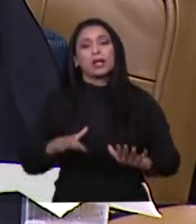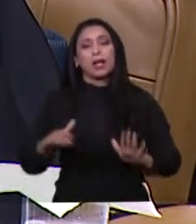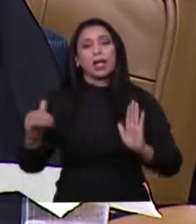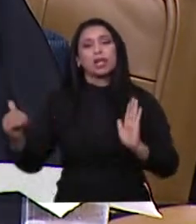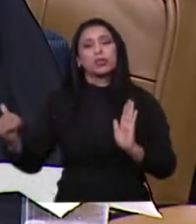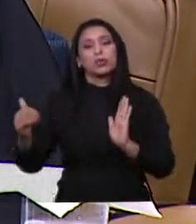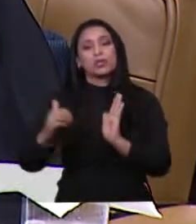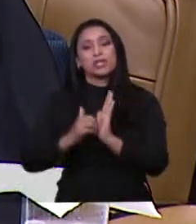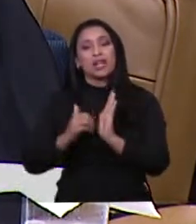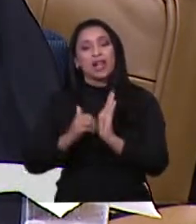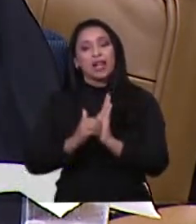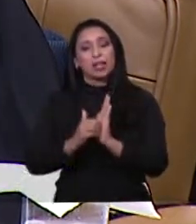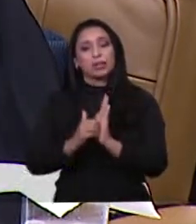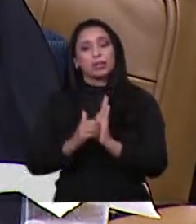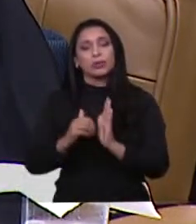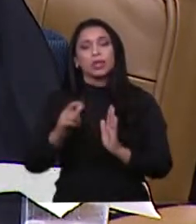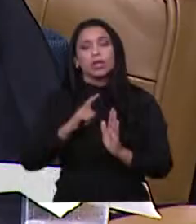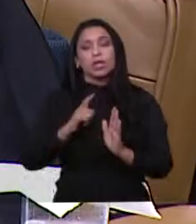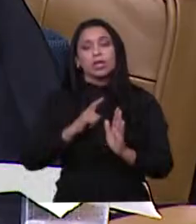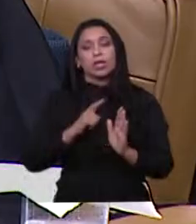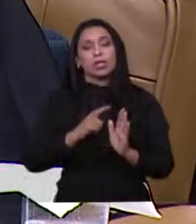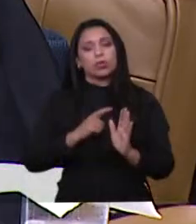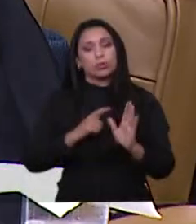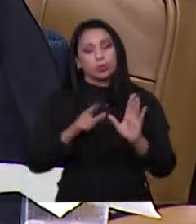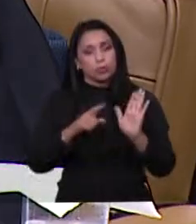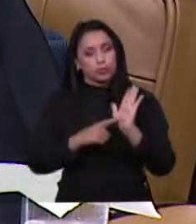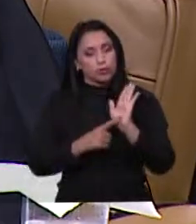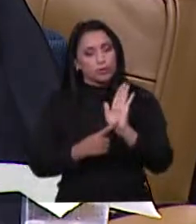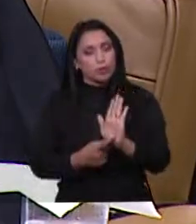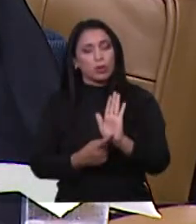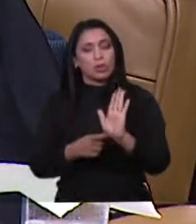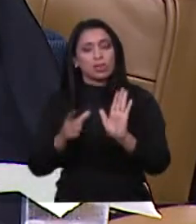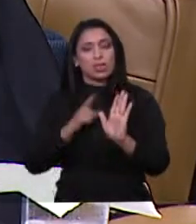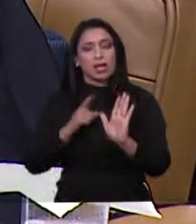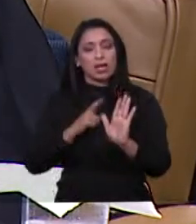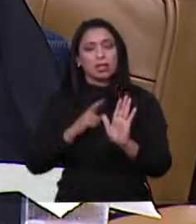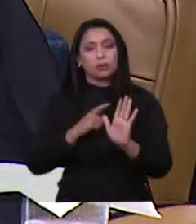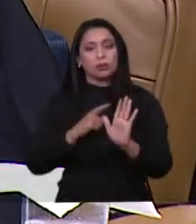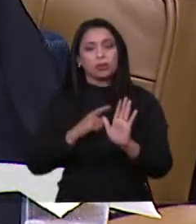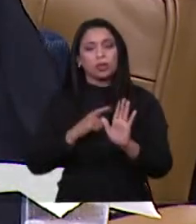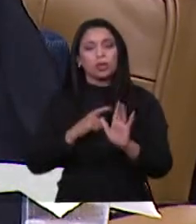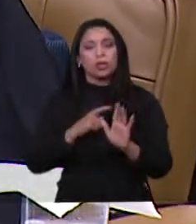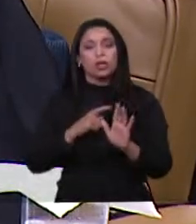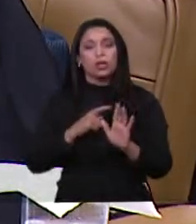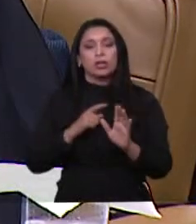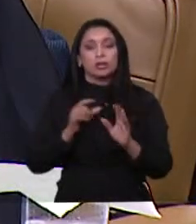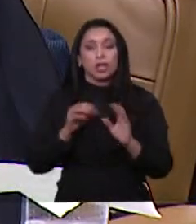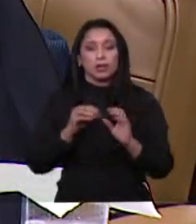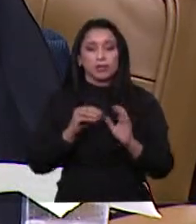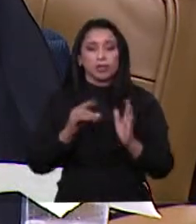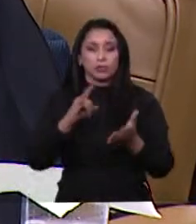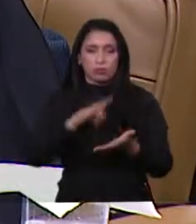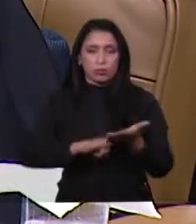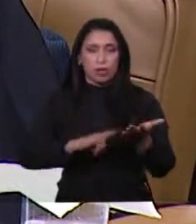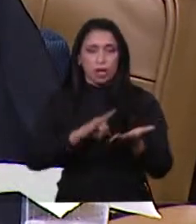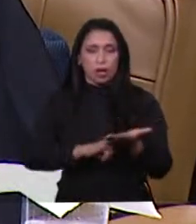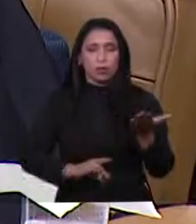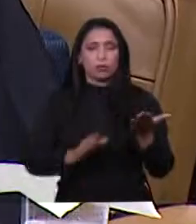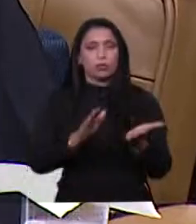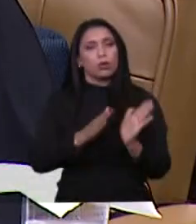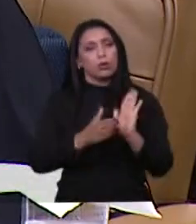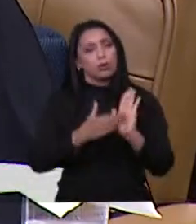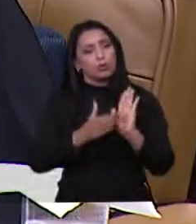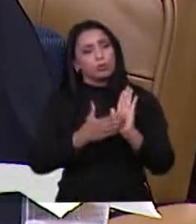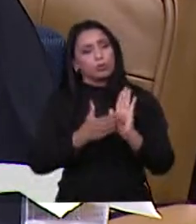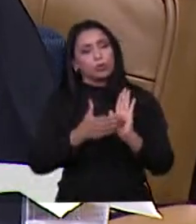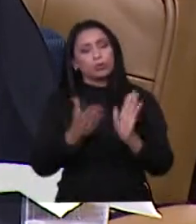Senado Federal, e os arquivos selecionados foram exportados para a mídia anexo ao laudo que está nos autos. Ainda